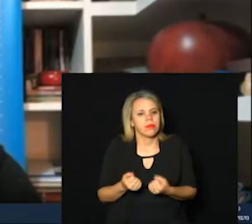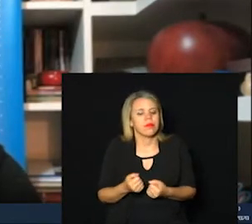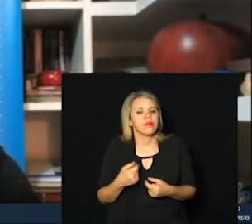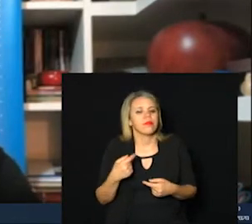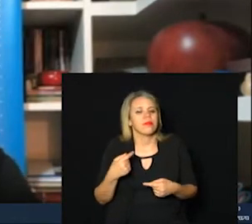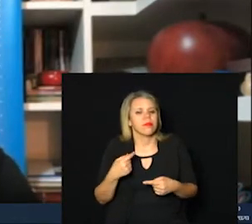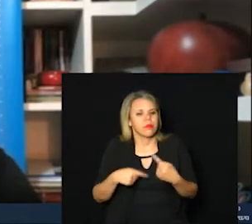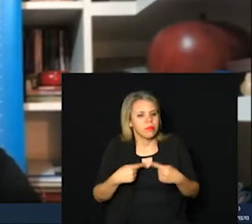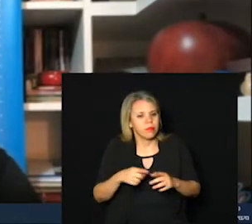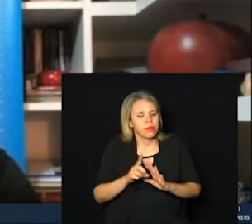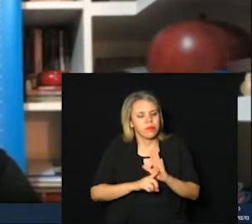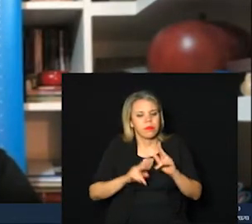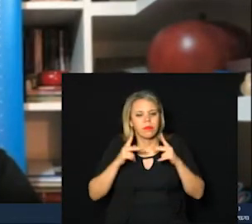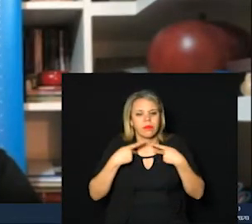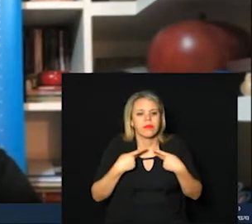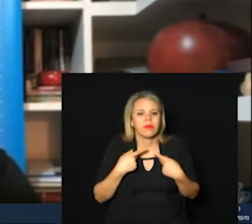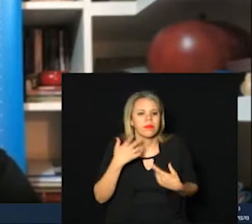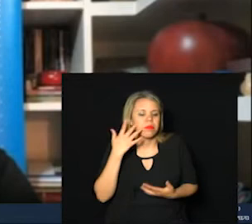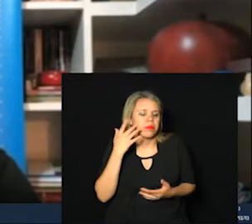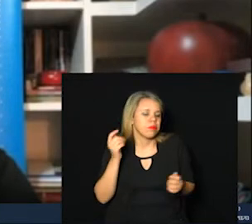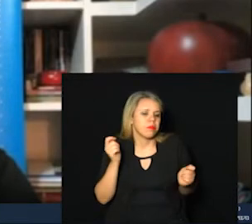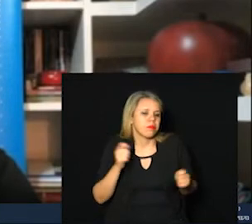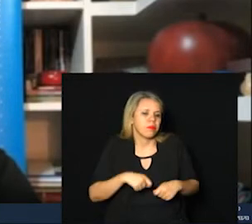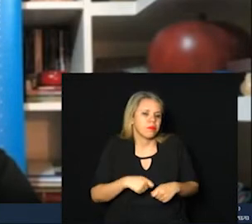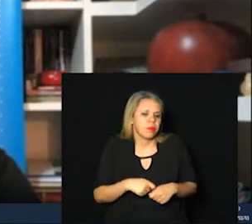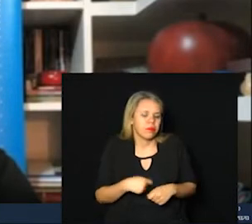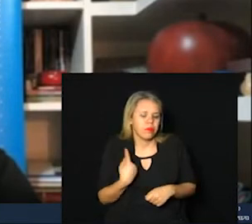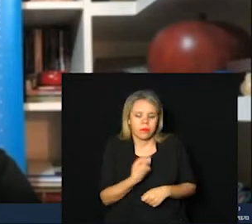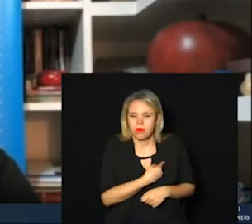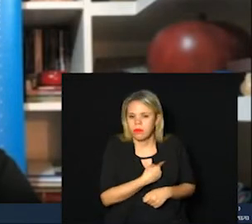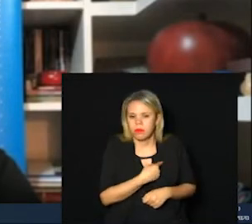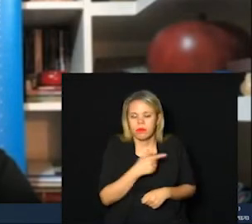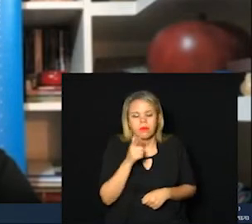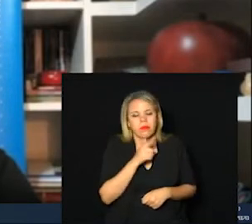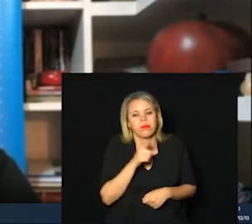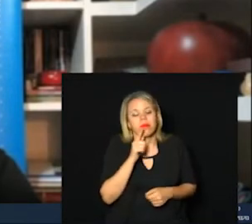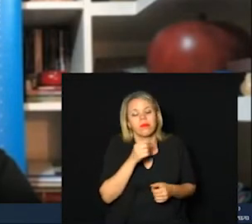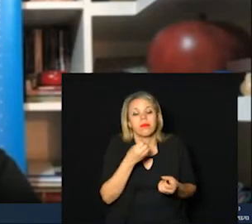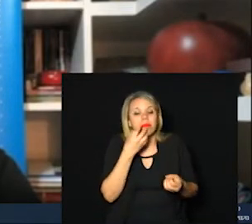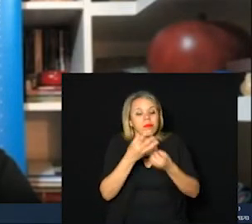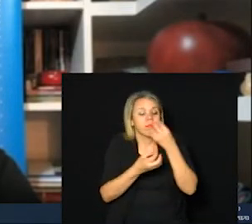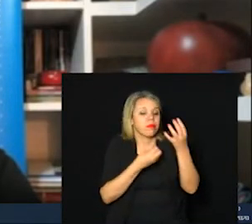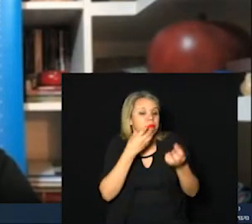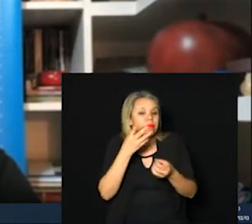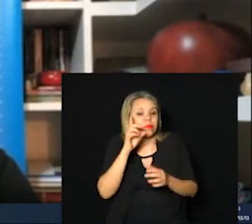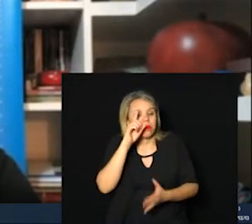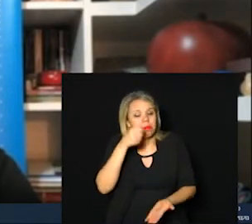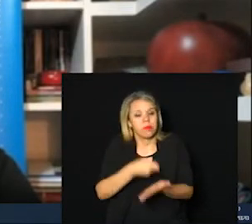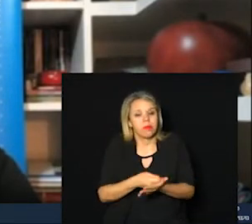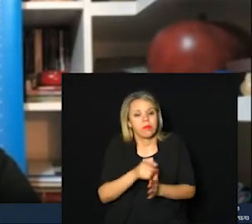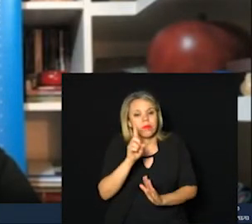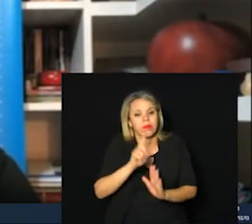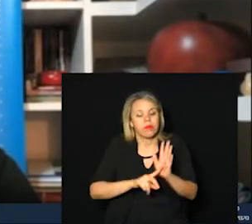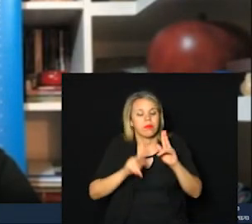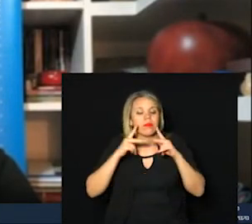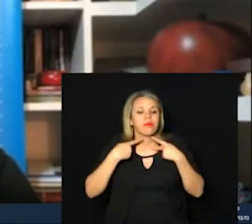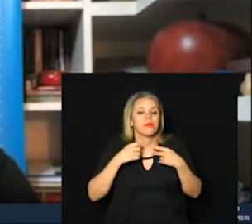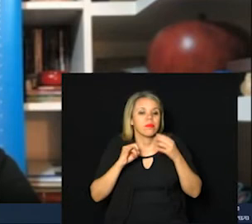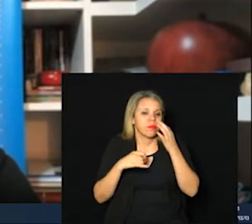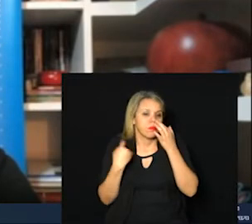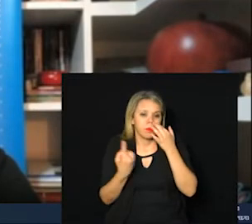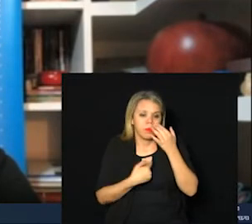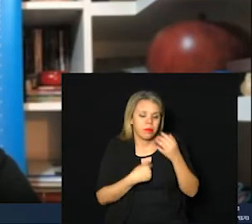direitos humanos, eu não acho possível que nós consigamos falar de garantia de direitos humanos se nós